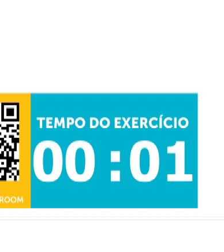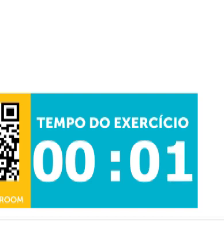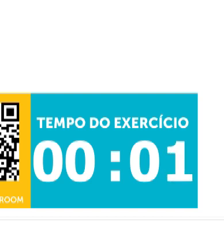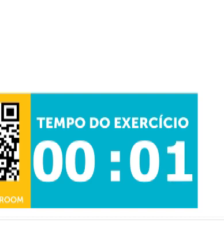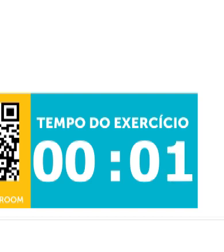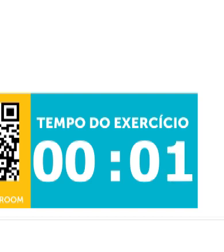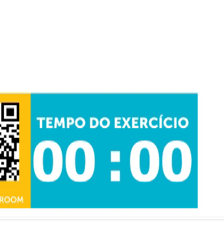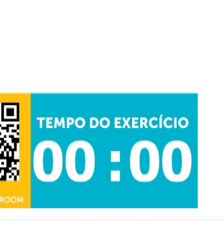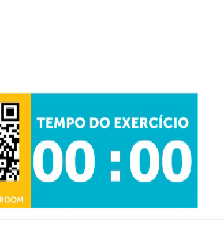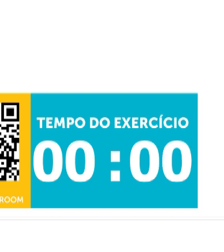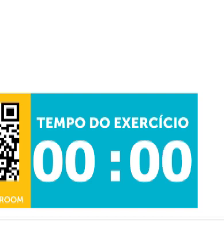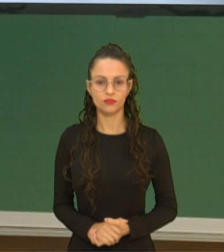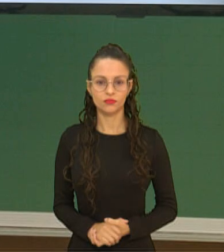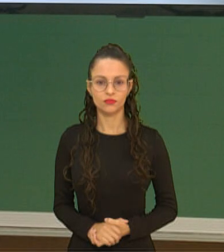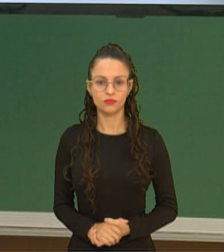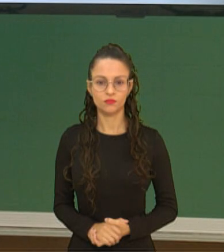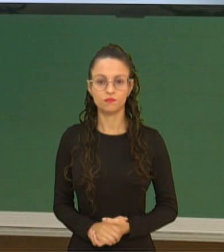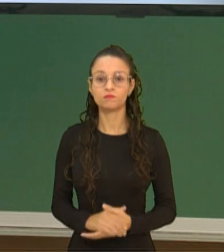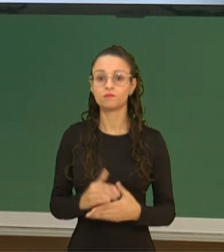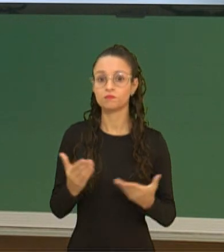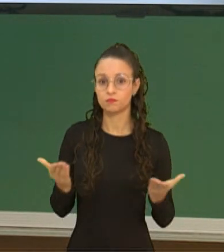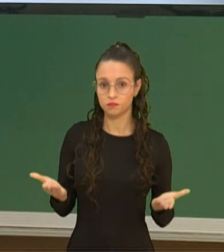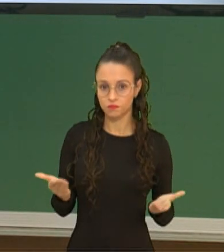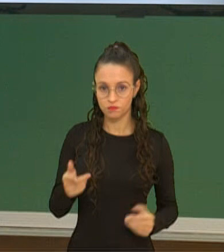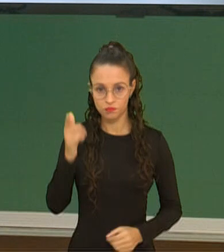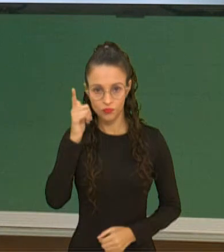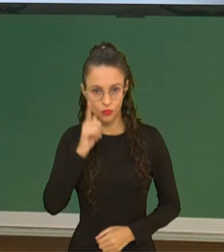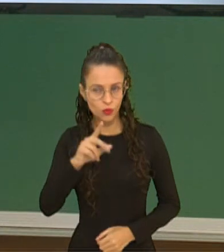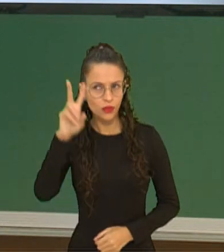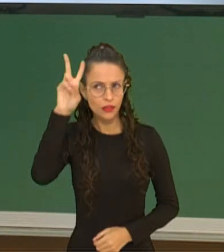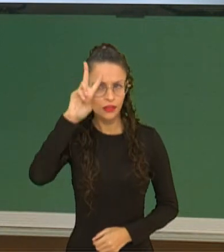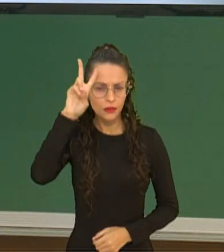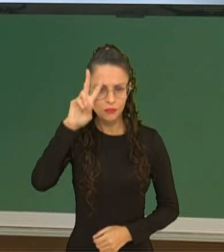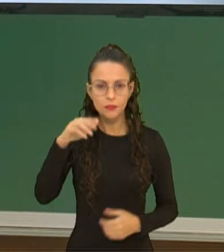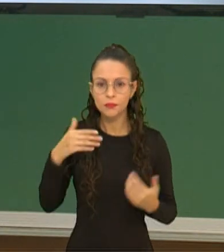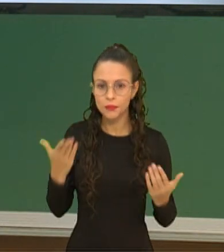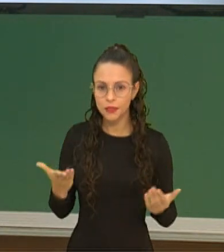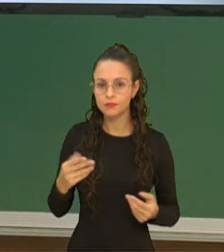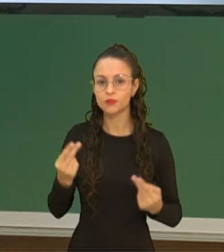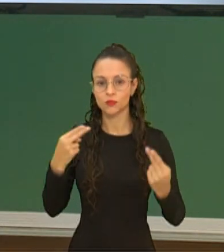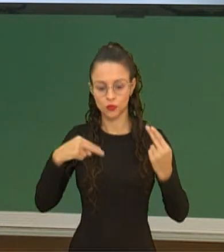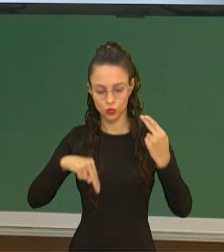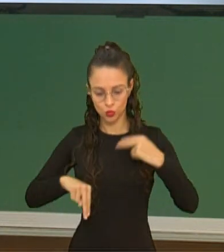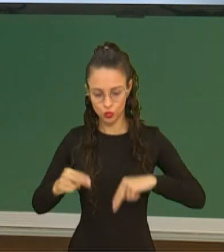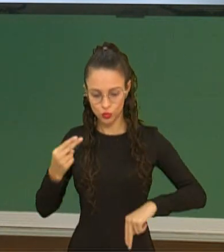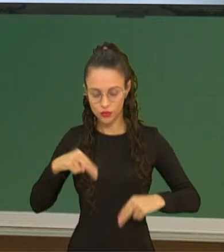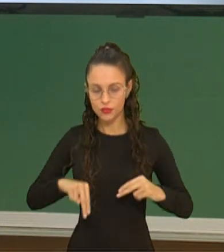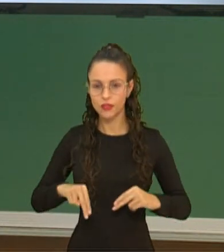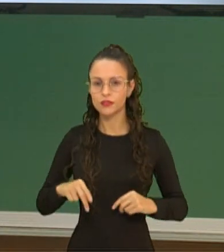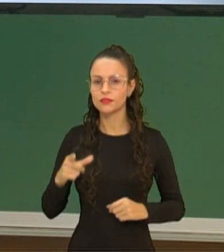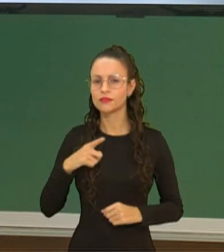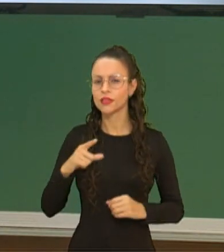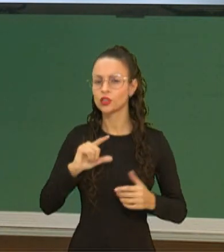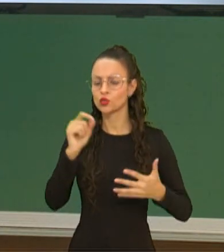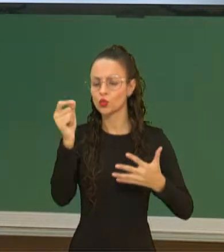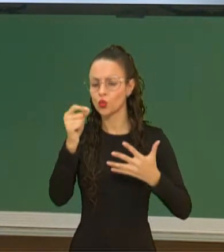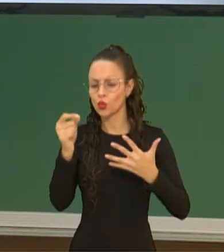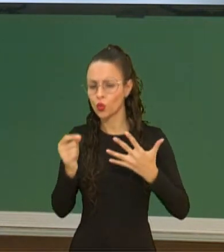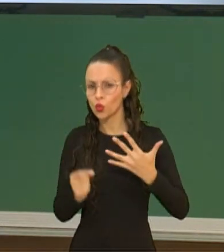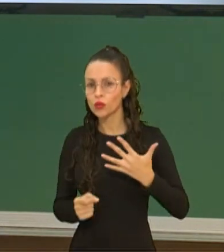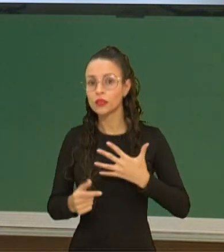vídeo e então conseguiu lembrar o nutriente que tem todas essas funções